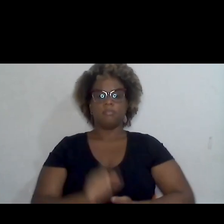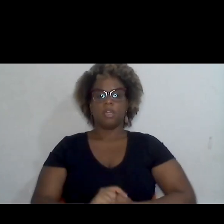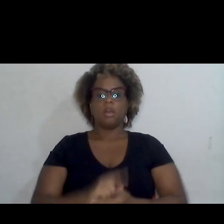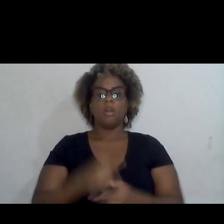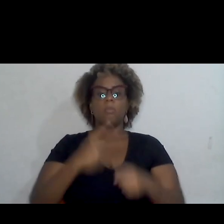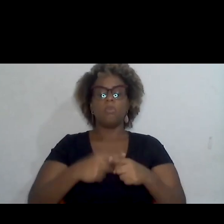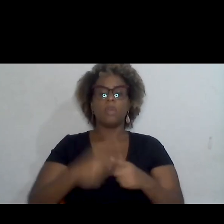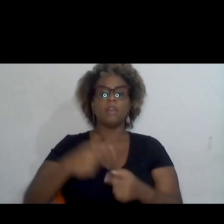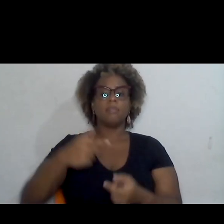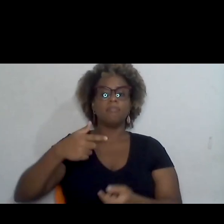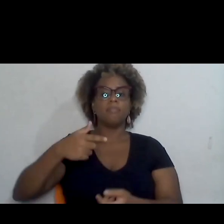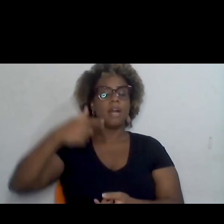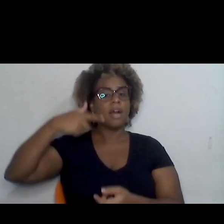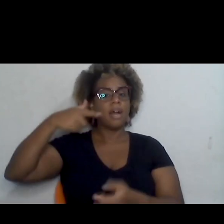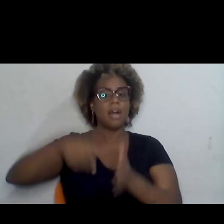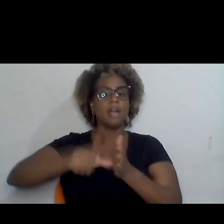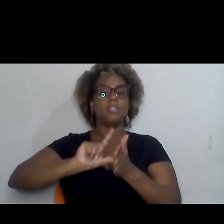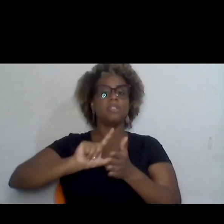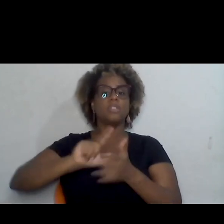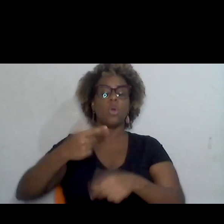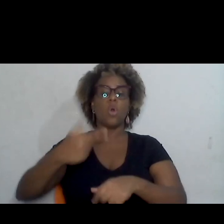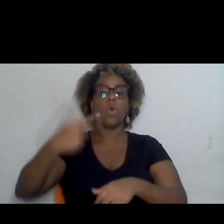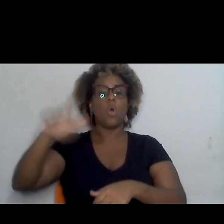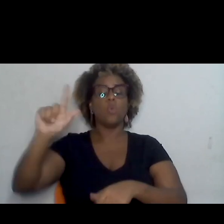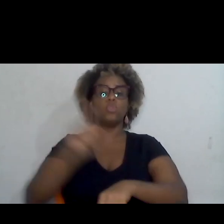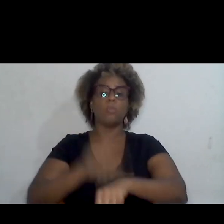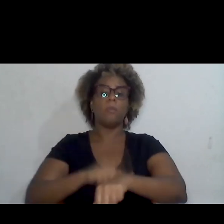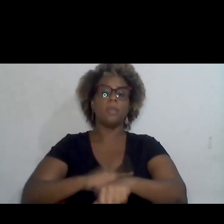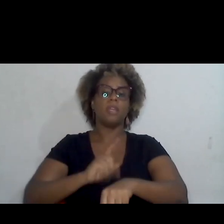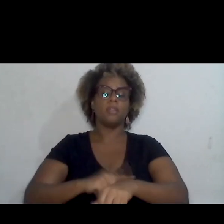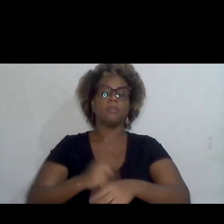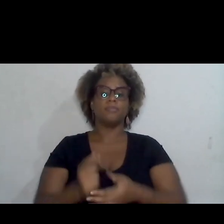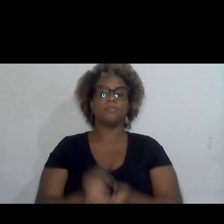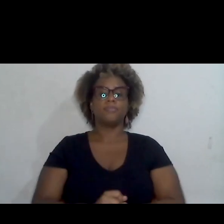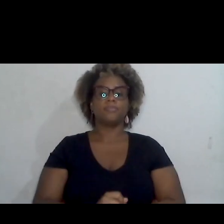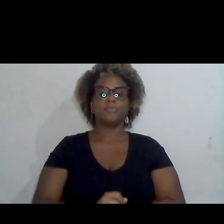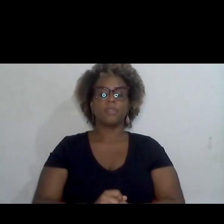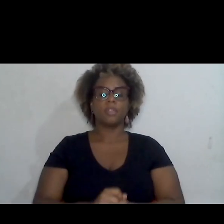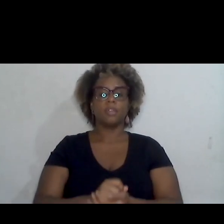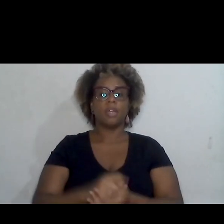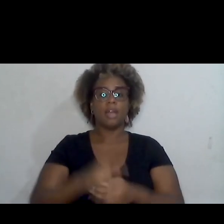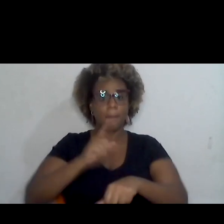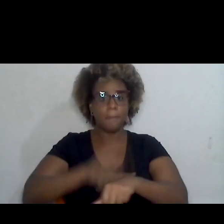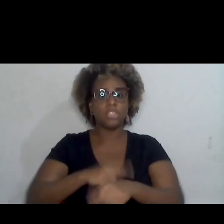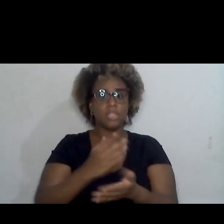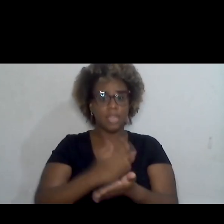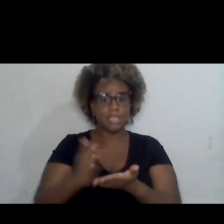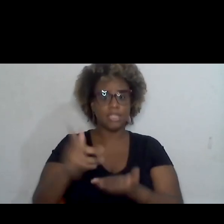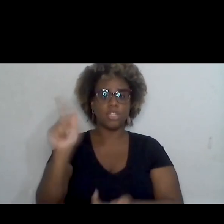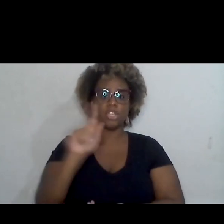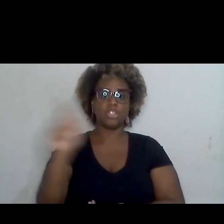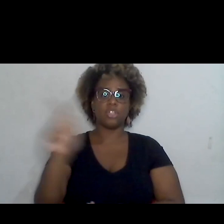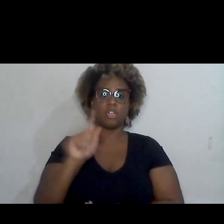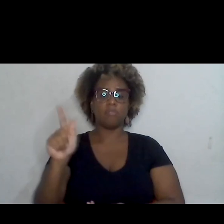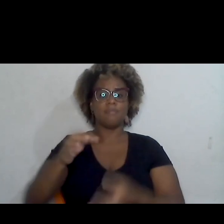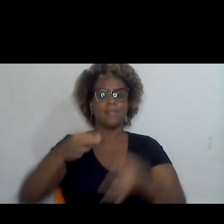em outra conjuntura. Nós estamos aqui para assumir compromisso a partir de agora, a partir dessa gestão, a partir dos acertos e dos erros